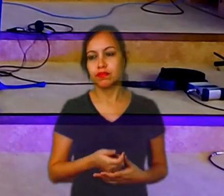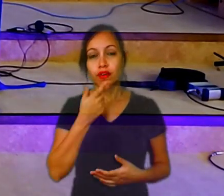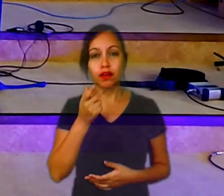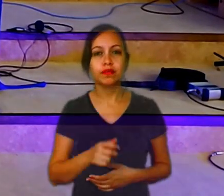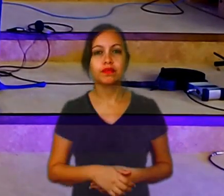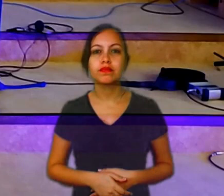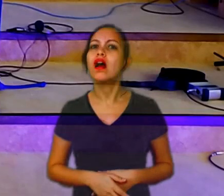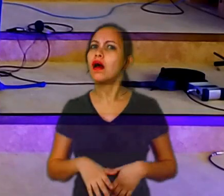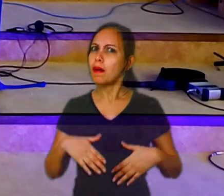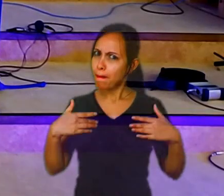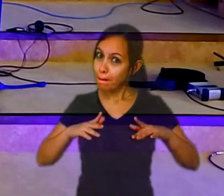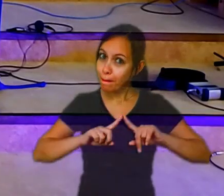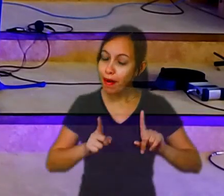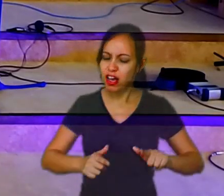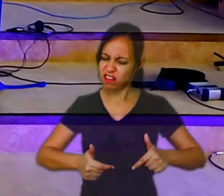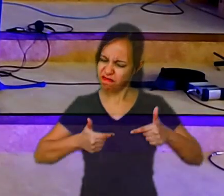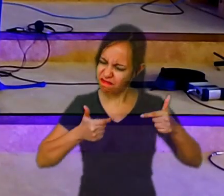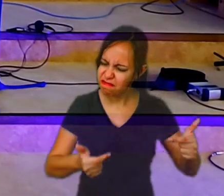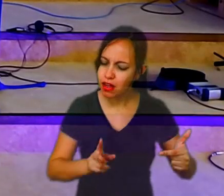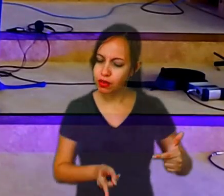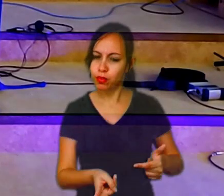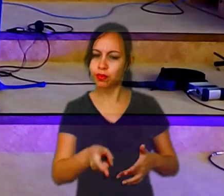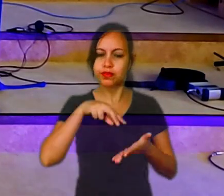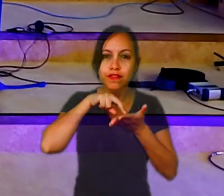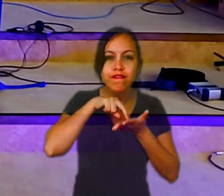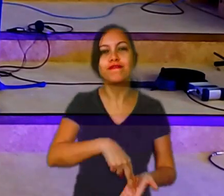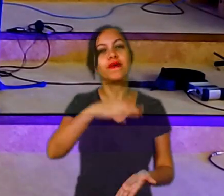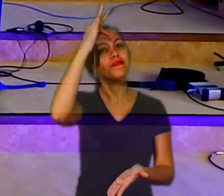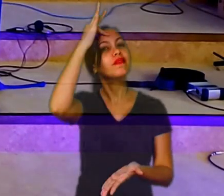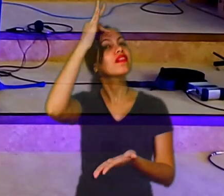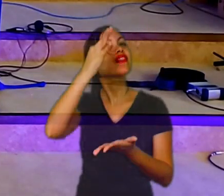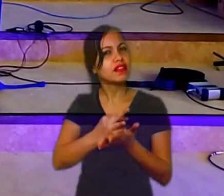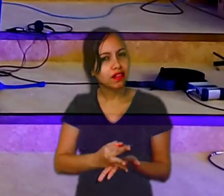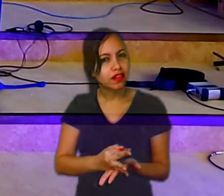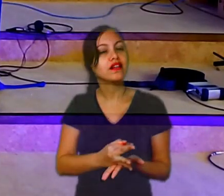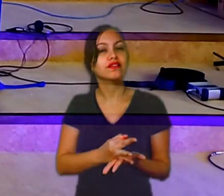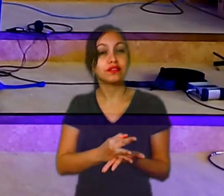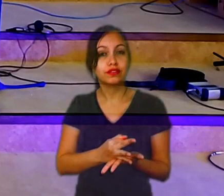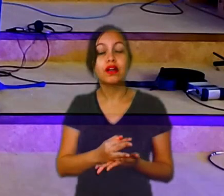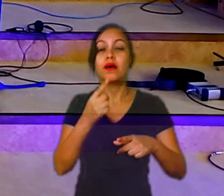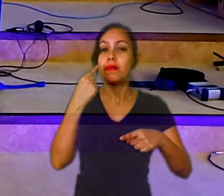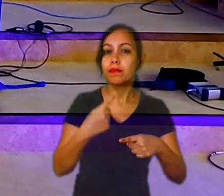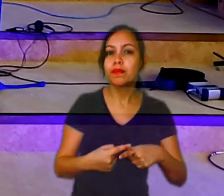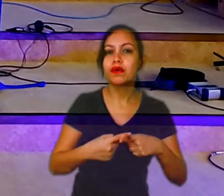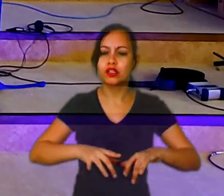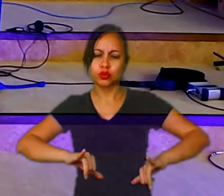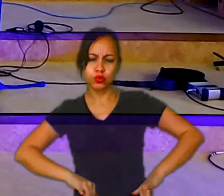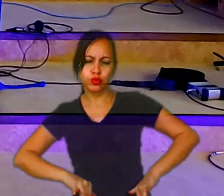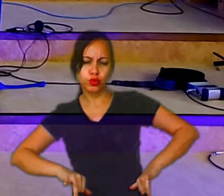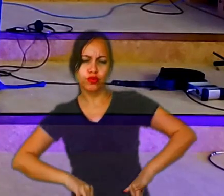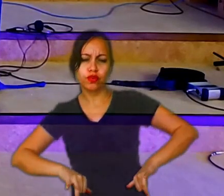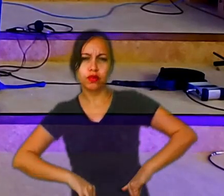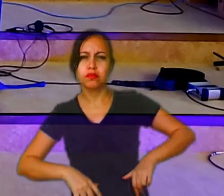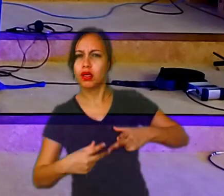resisti-lhe firme na fé, certo de que sofrimentos iguais aos vossos